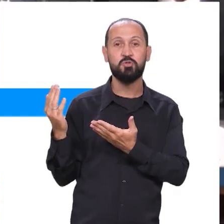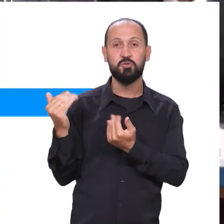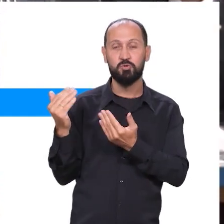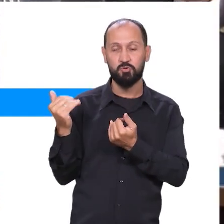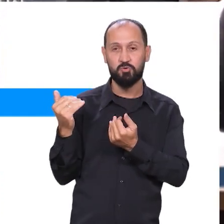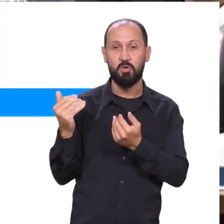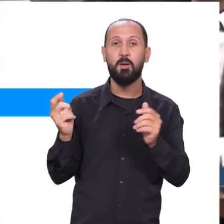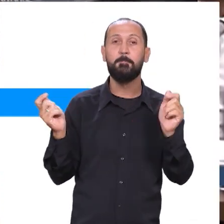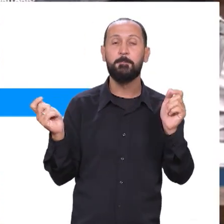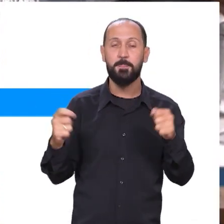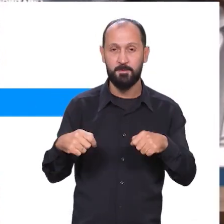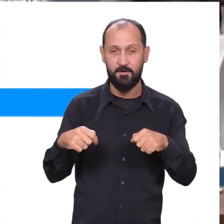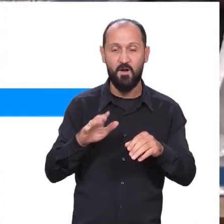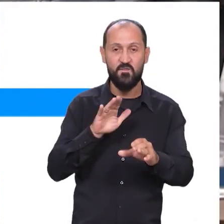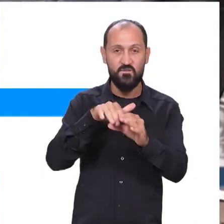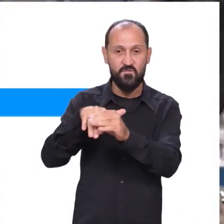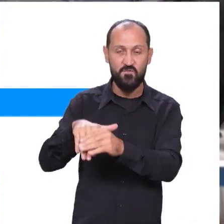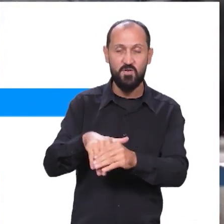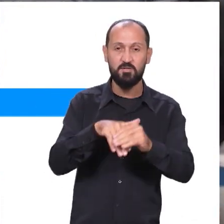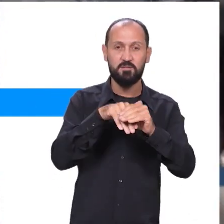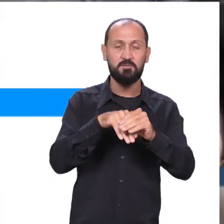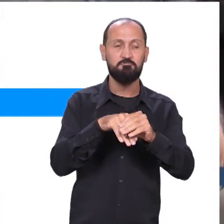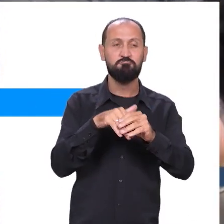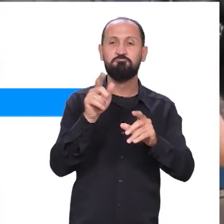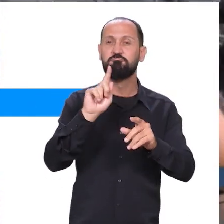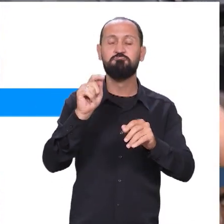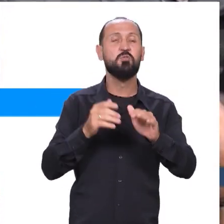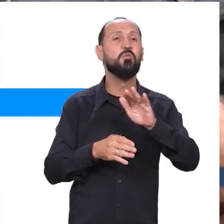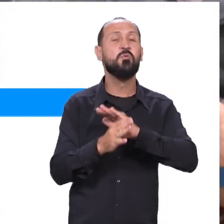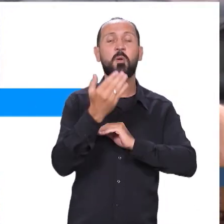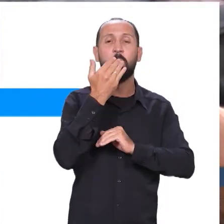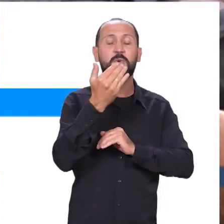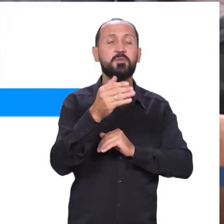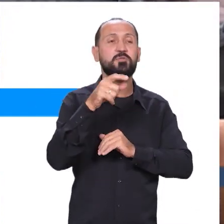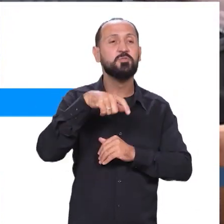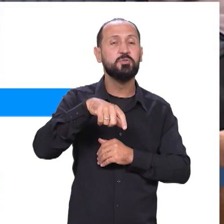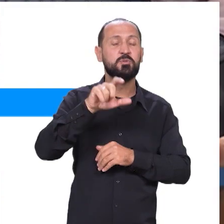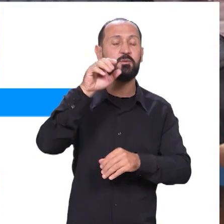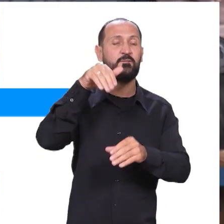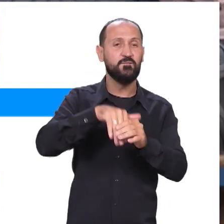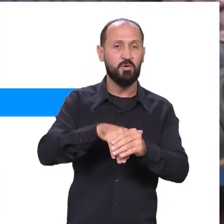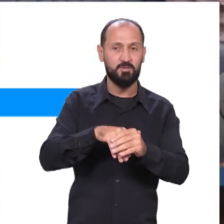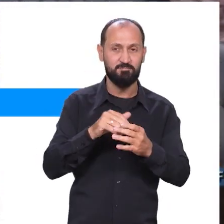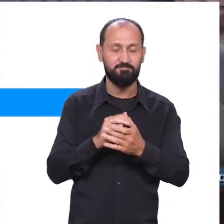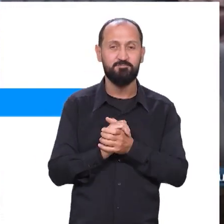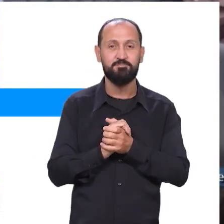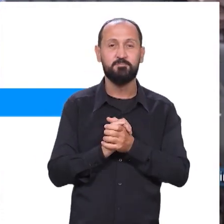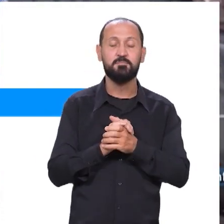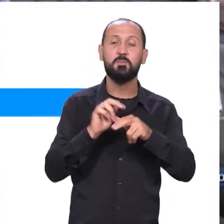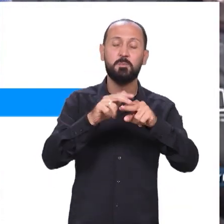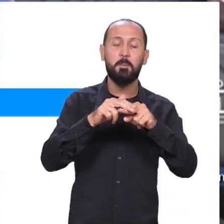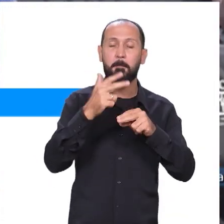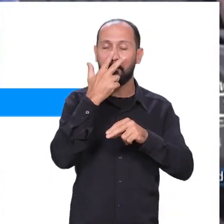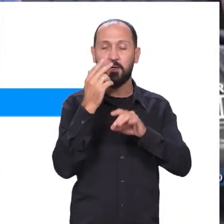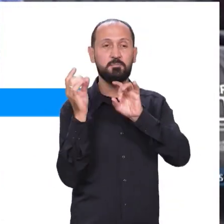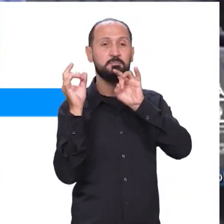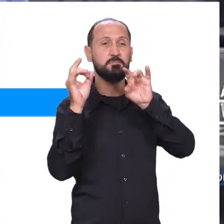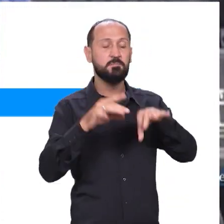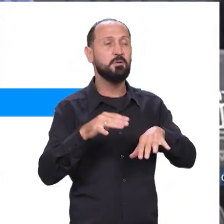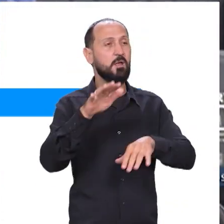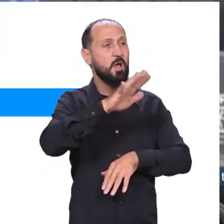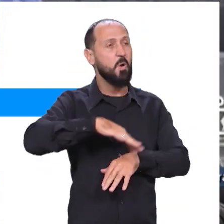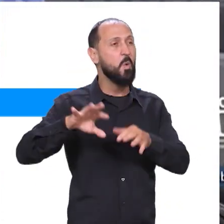milhões de jovens aptos a votarem não estavam indo tirar seu título e para ir votar. Então,